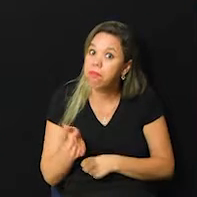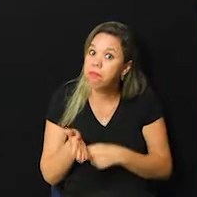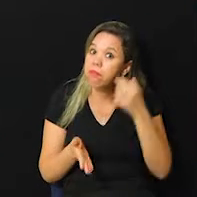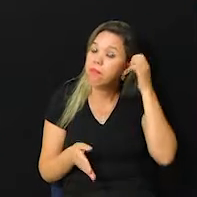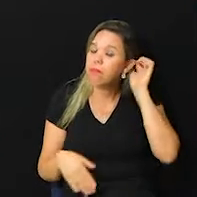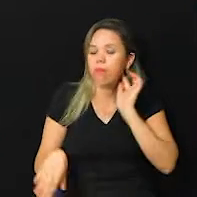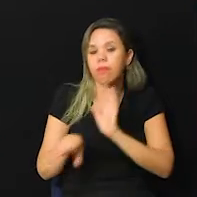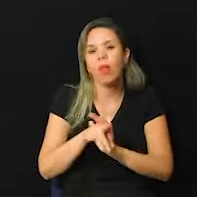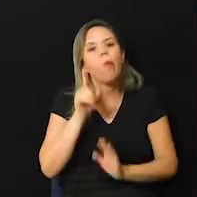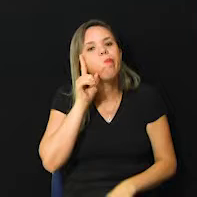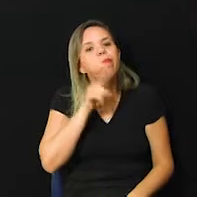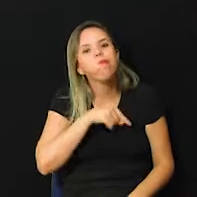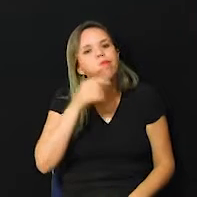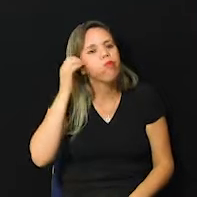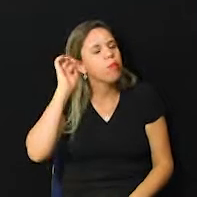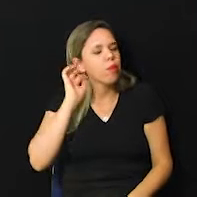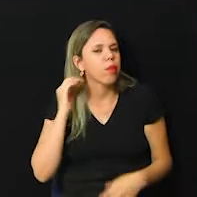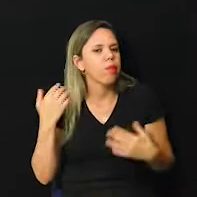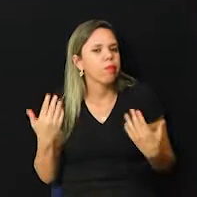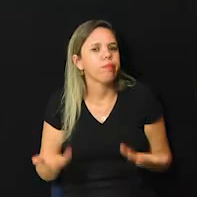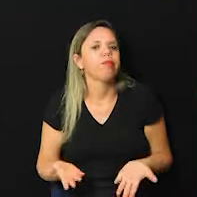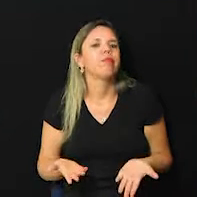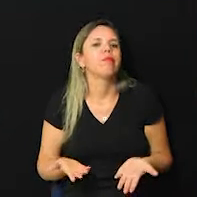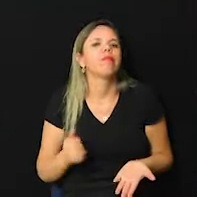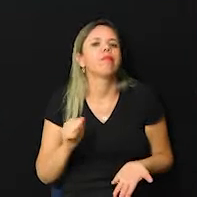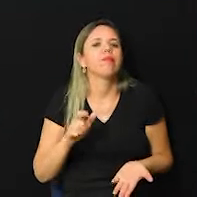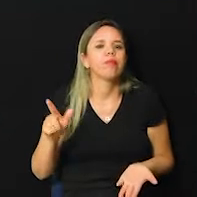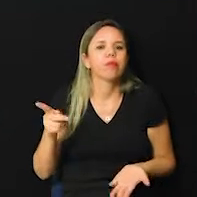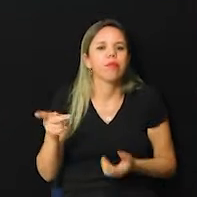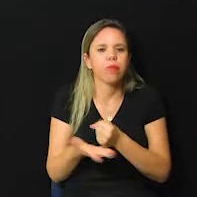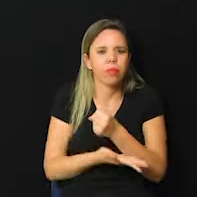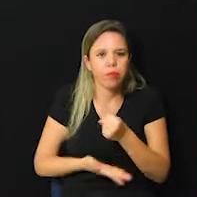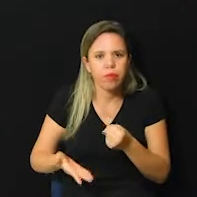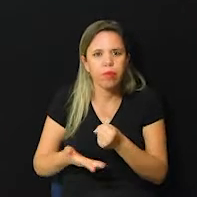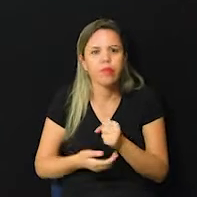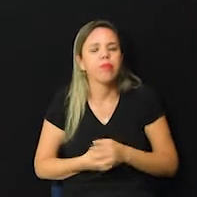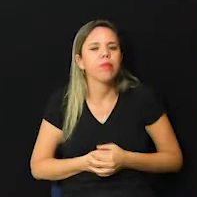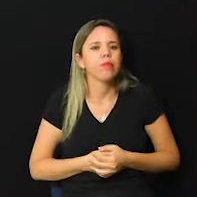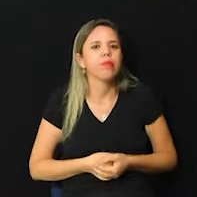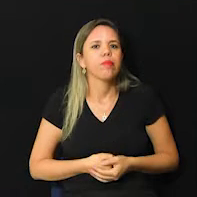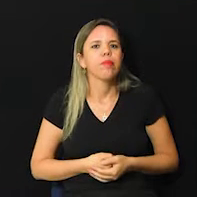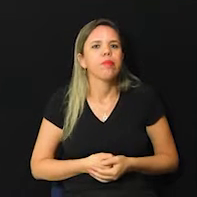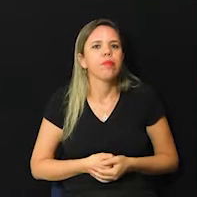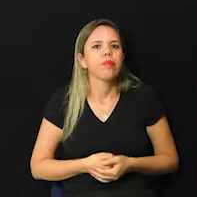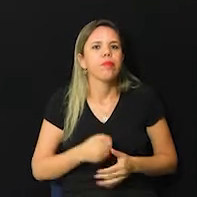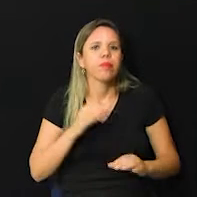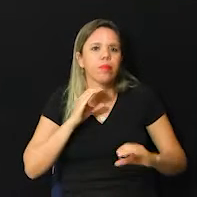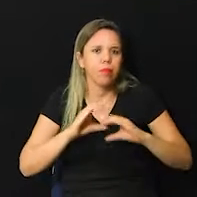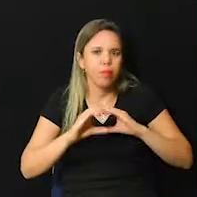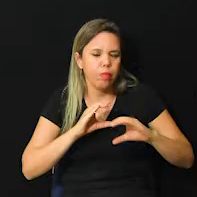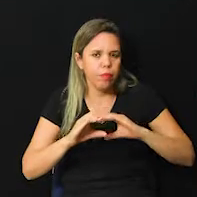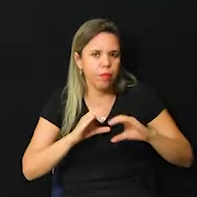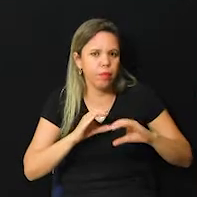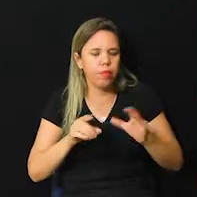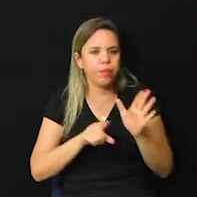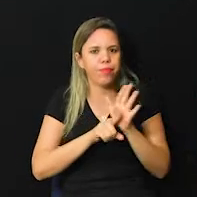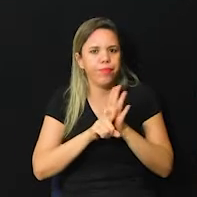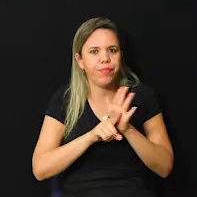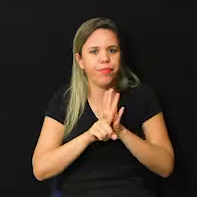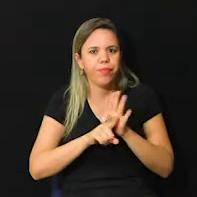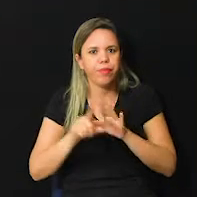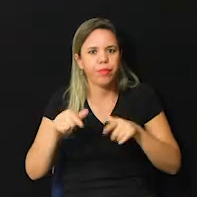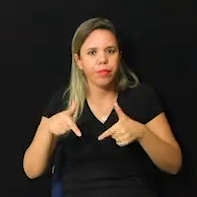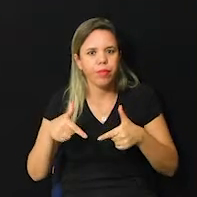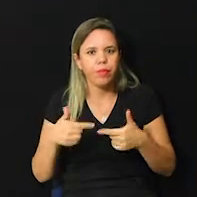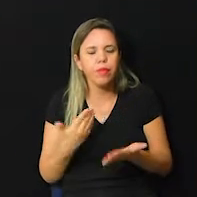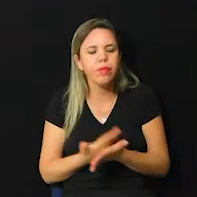eu cheguei aqui nos Estados Unidos e hooper basicamente é um intercâmbio de estudos e